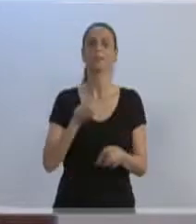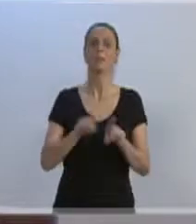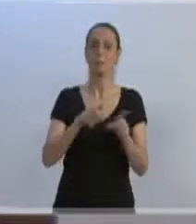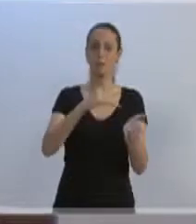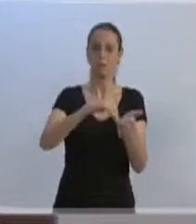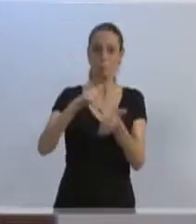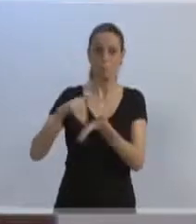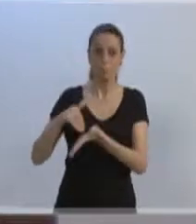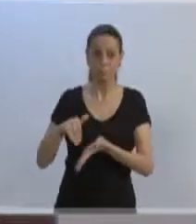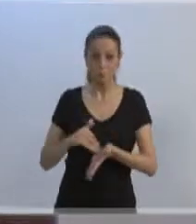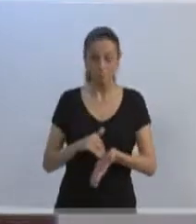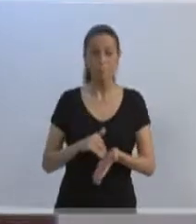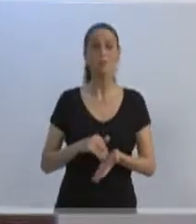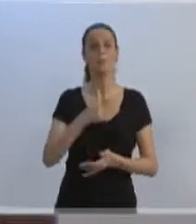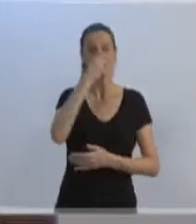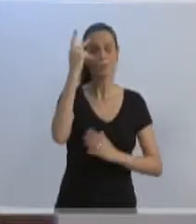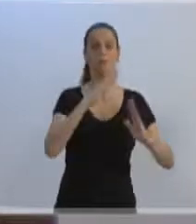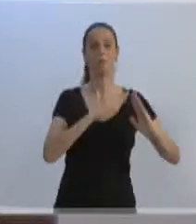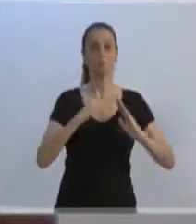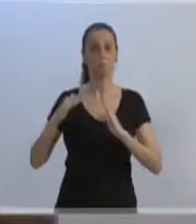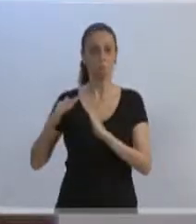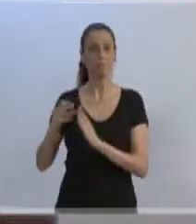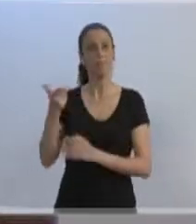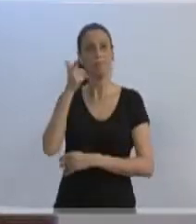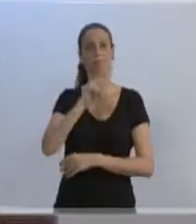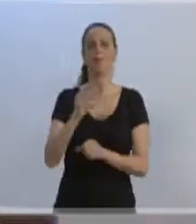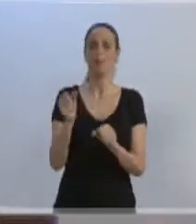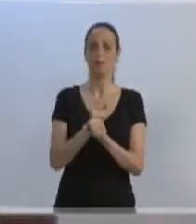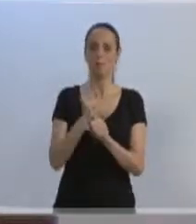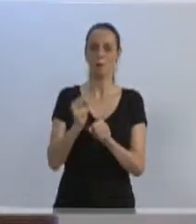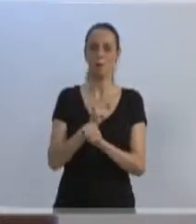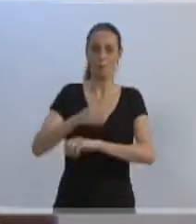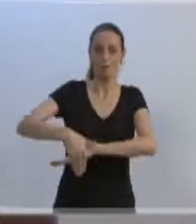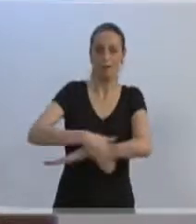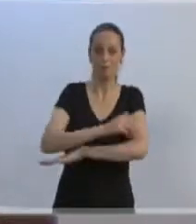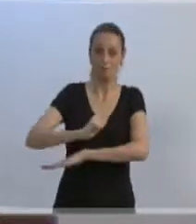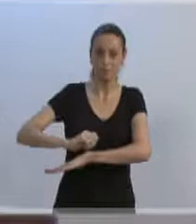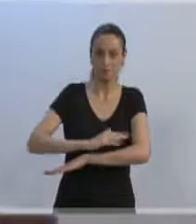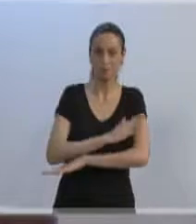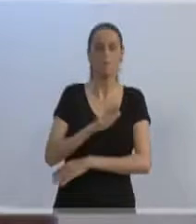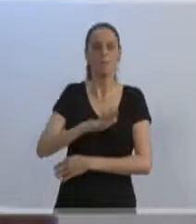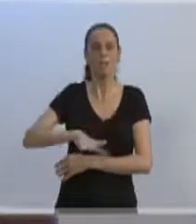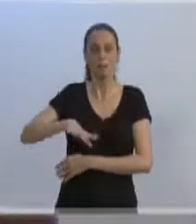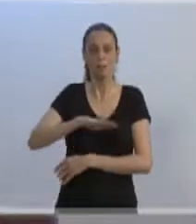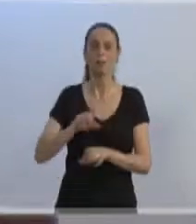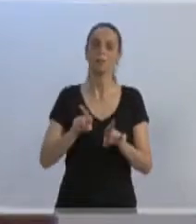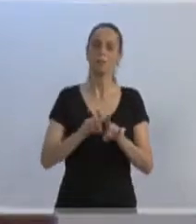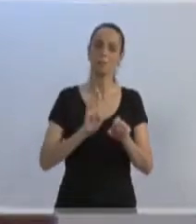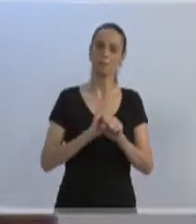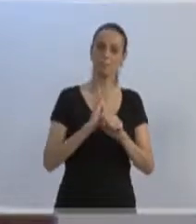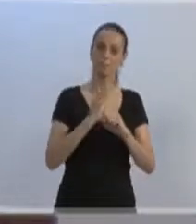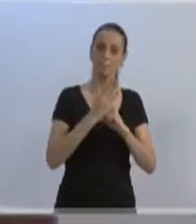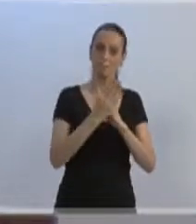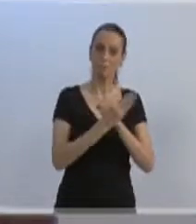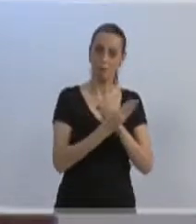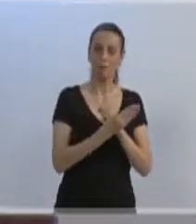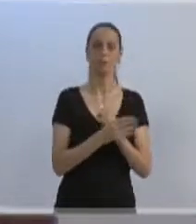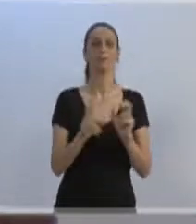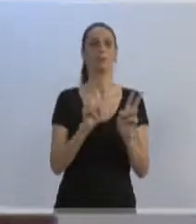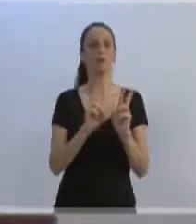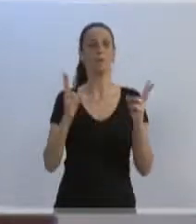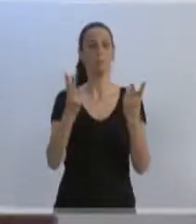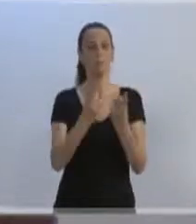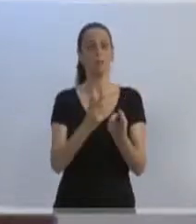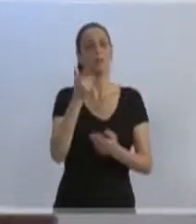e os moradores por ser contemplado por mais uma obra na nossa região o bairro da velha foi